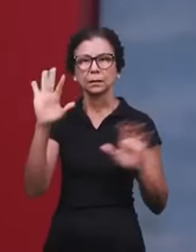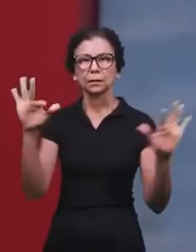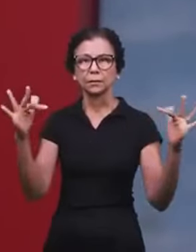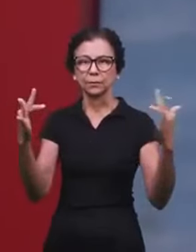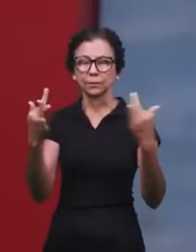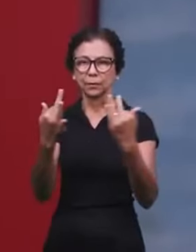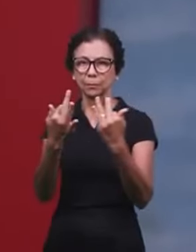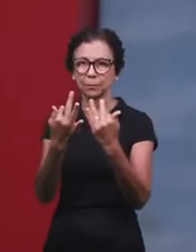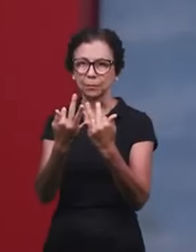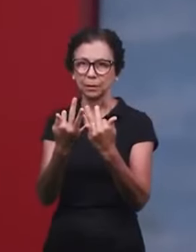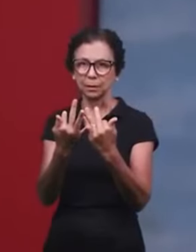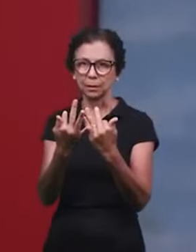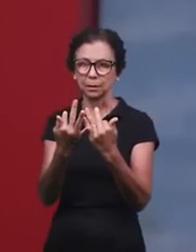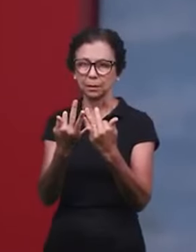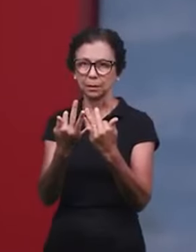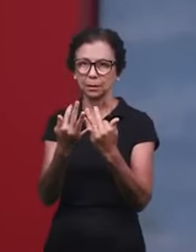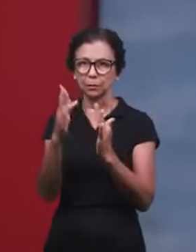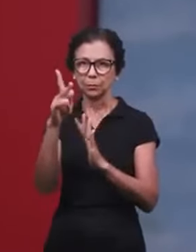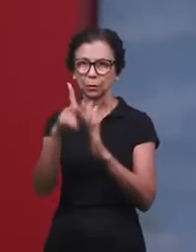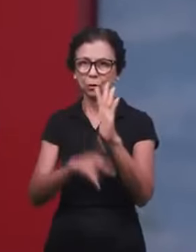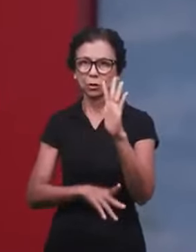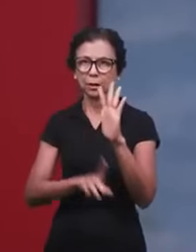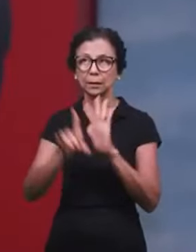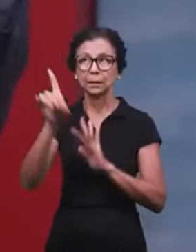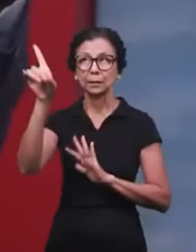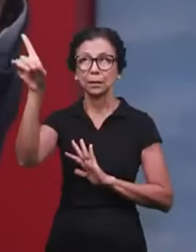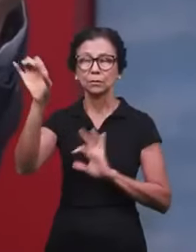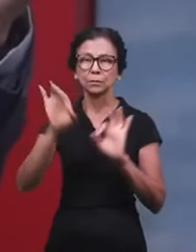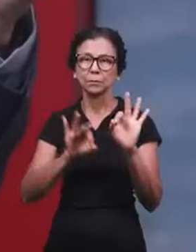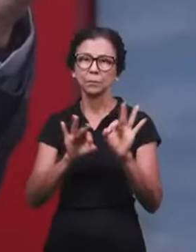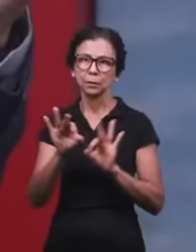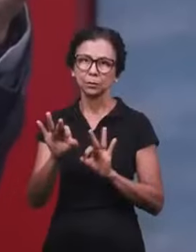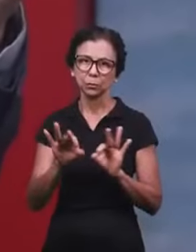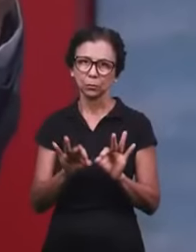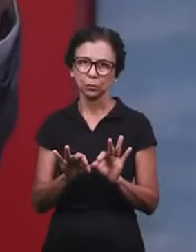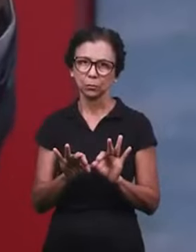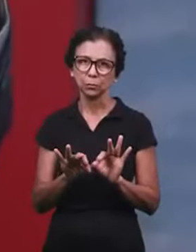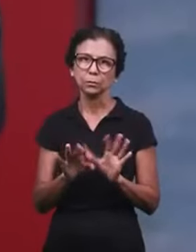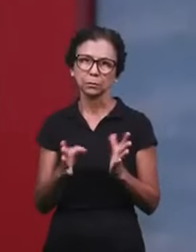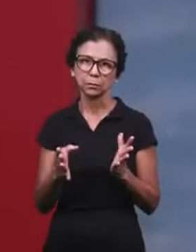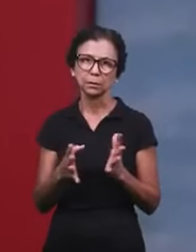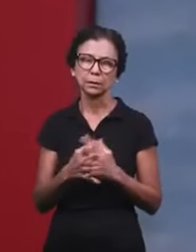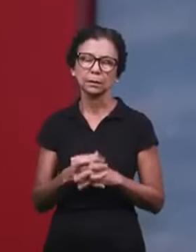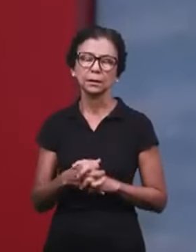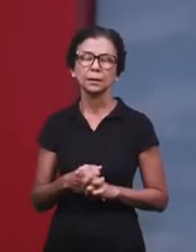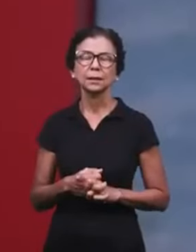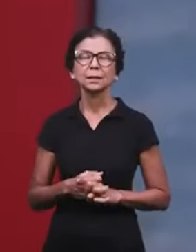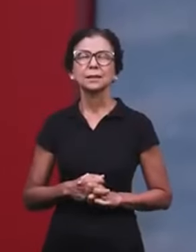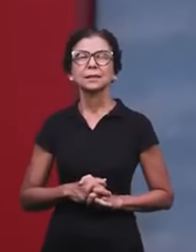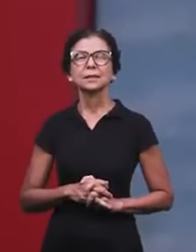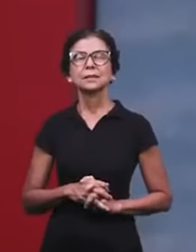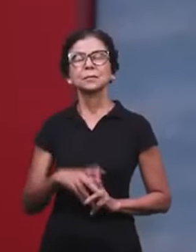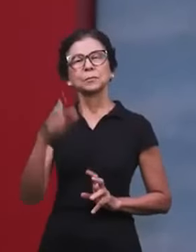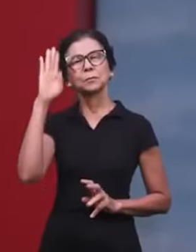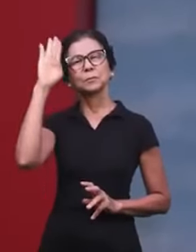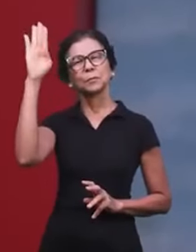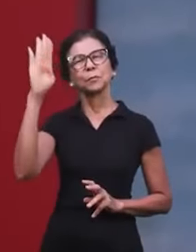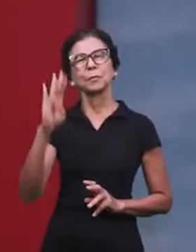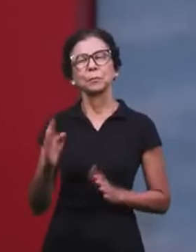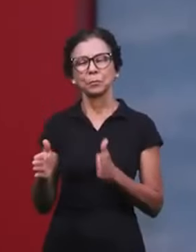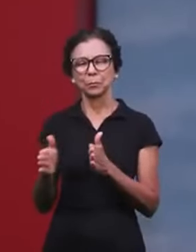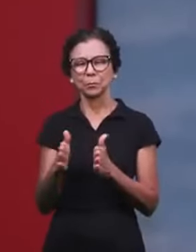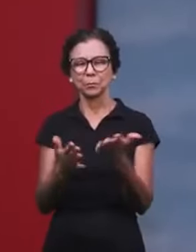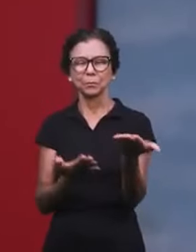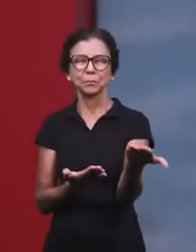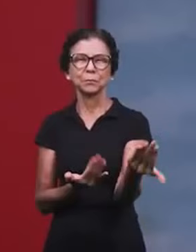isto o fato é que Especialmente na juventude você vê algumas pessoas alguns